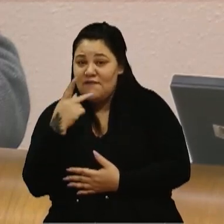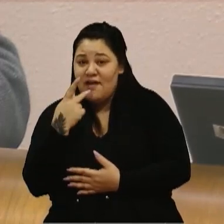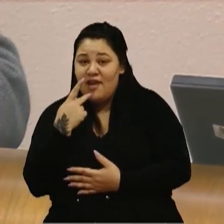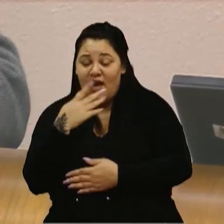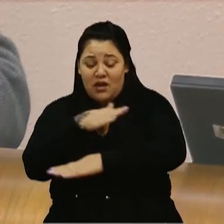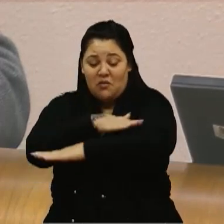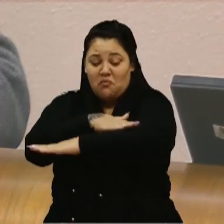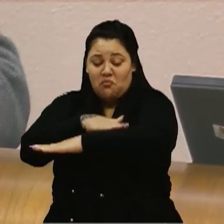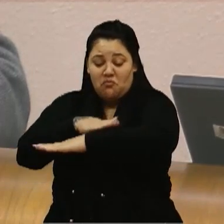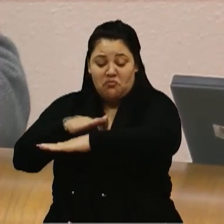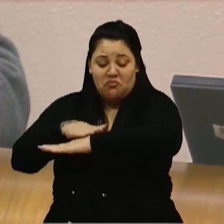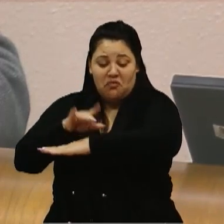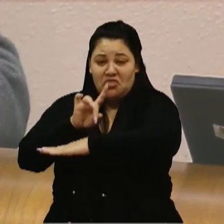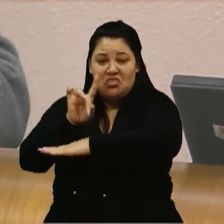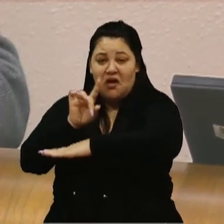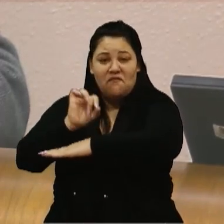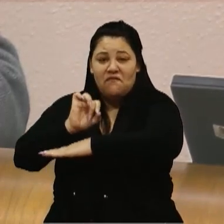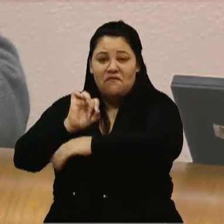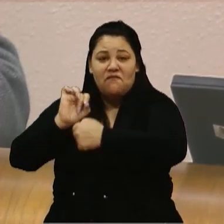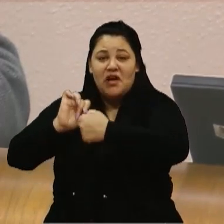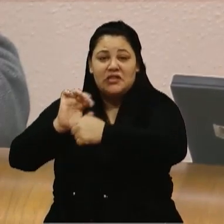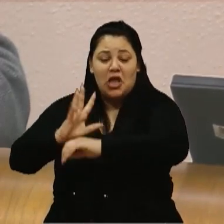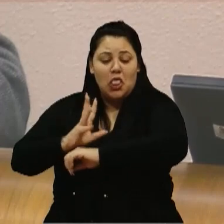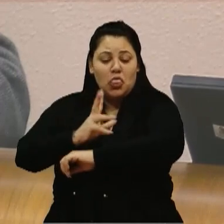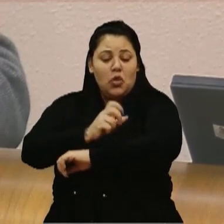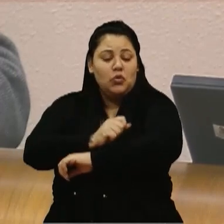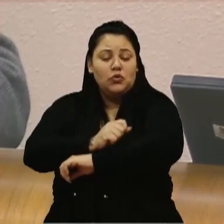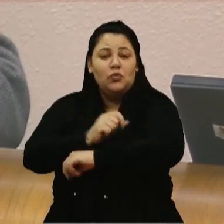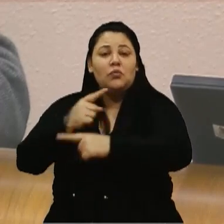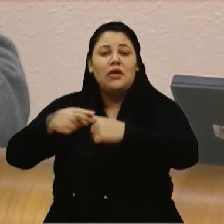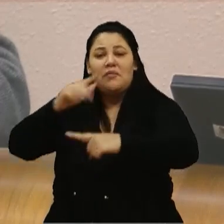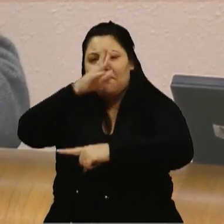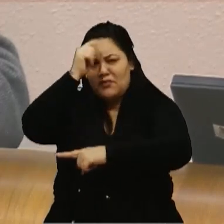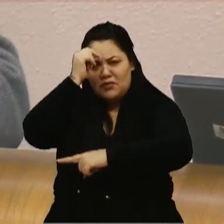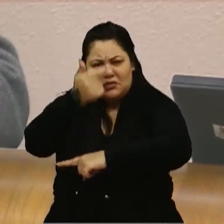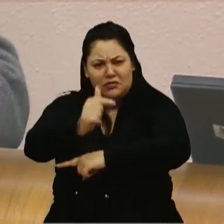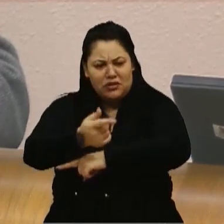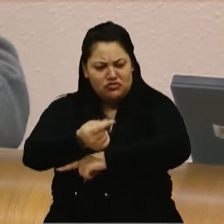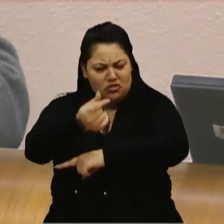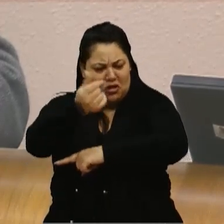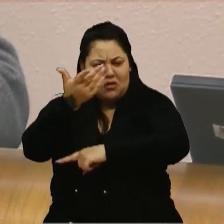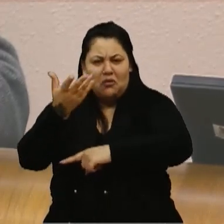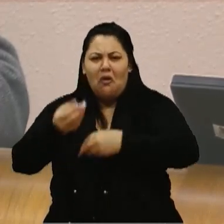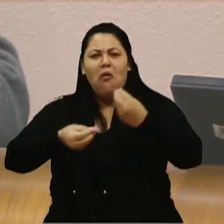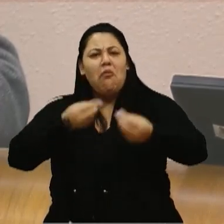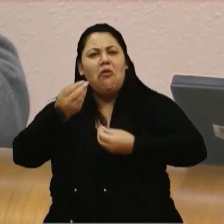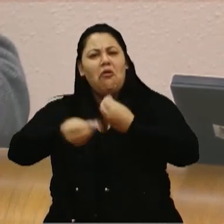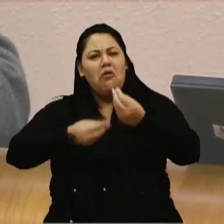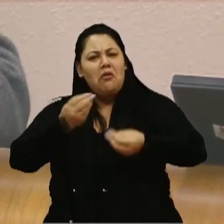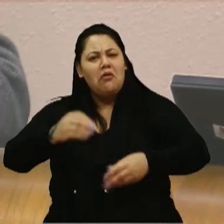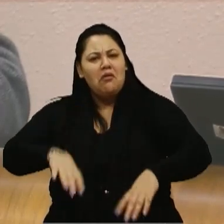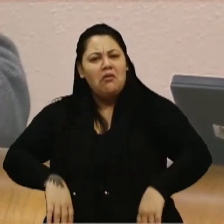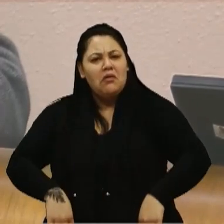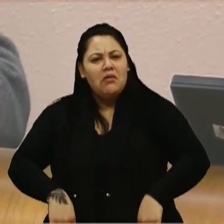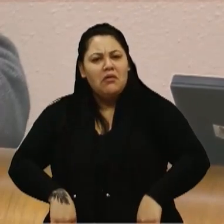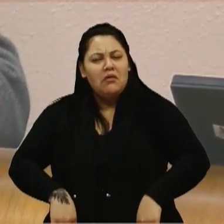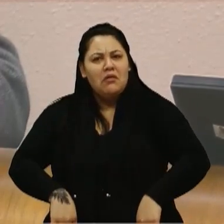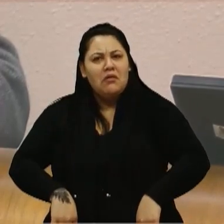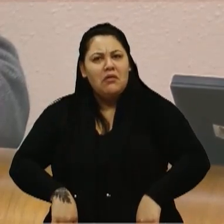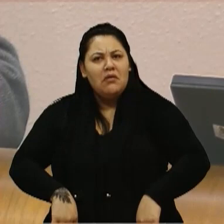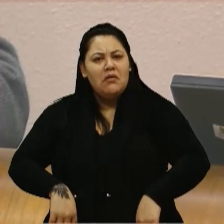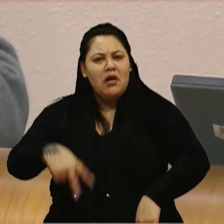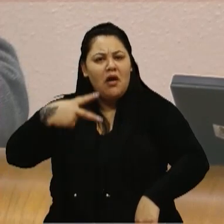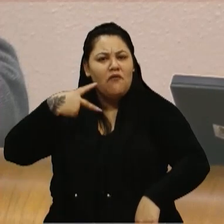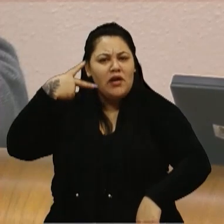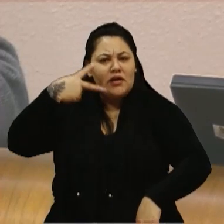vão calçar só um pedaço que a prefeitura não tem dinheiro. Como a prefeitura não tem dinheiro? A